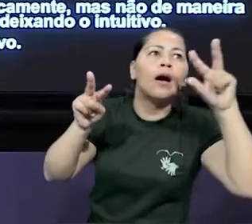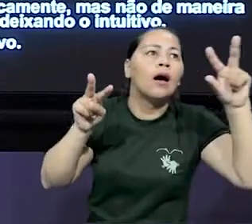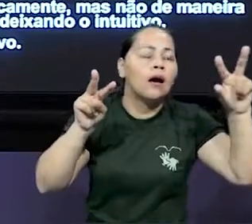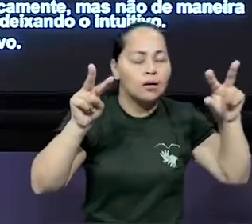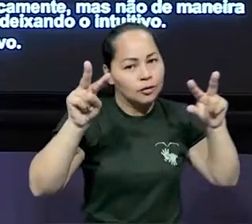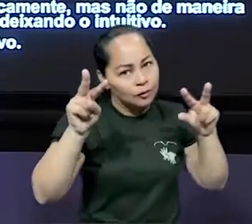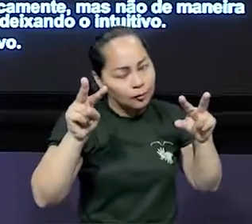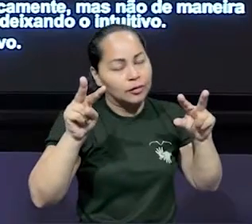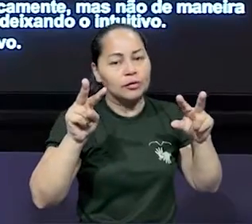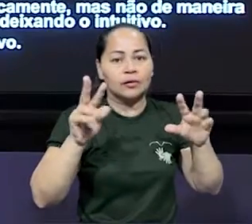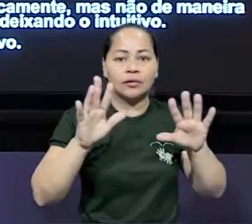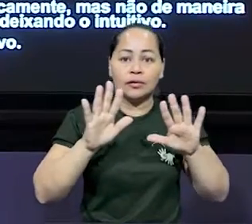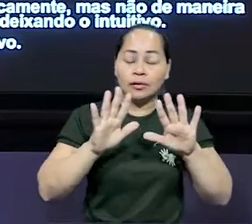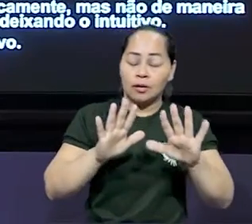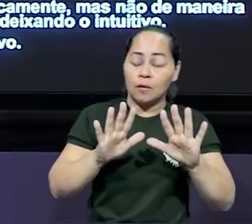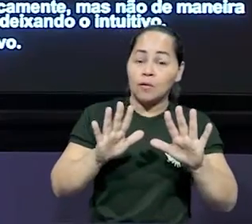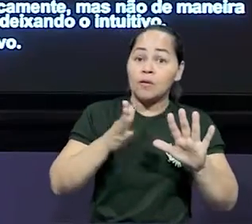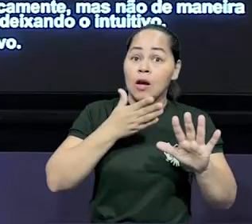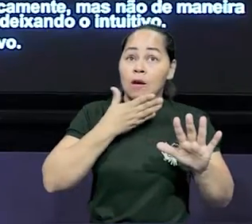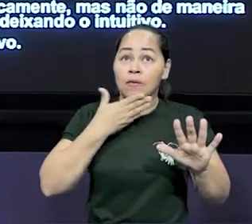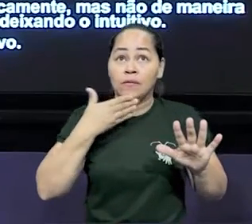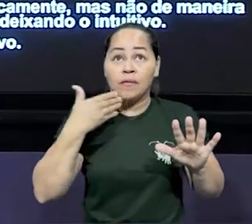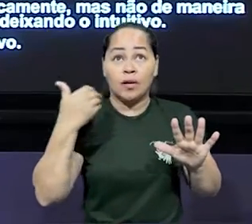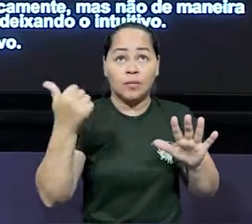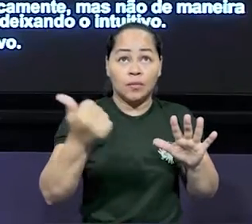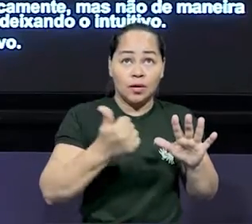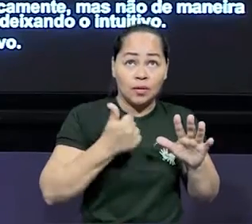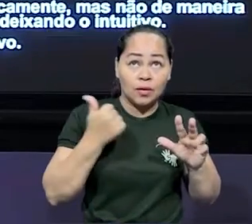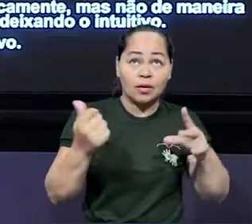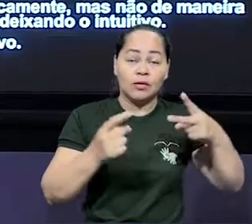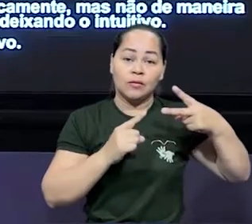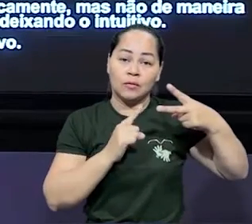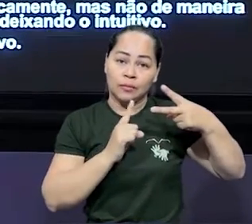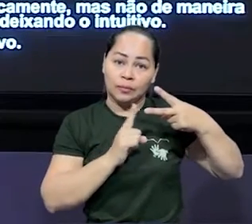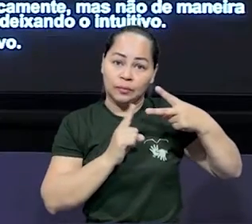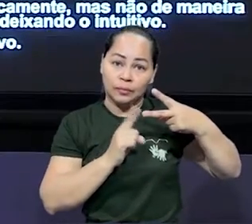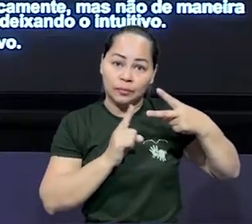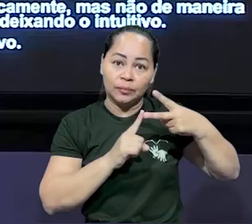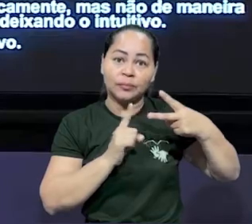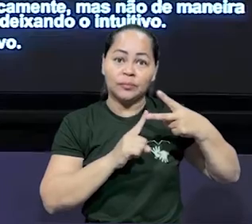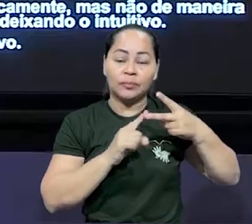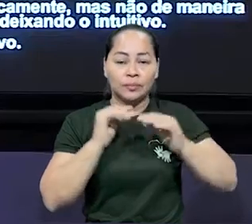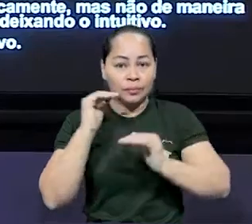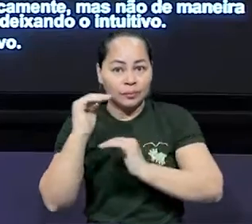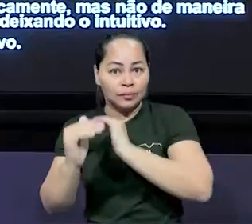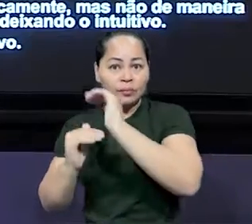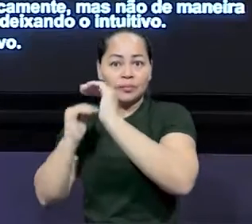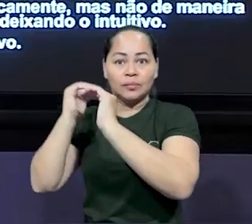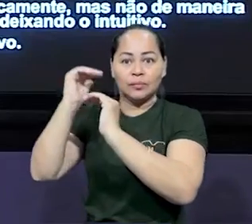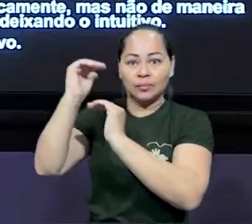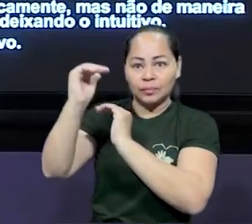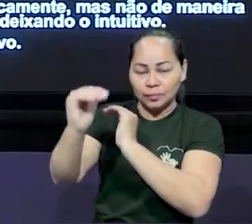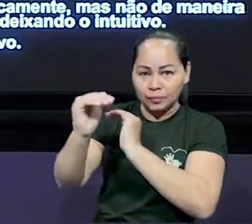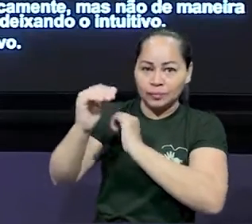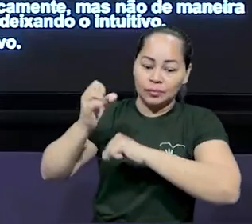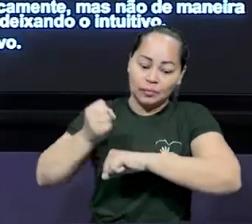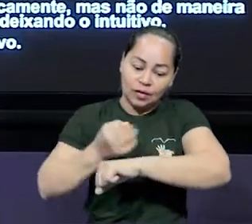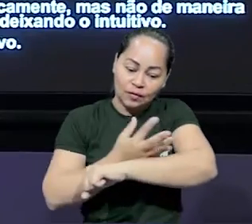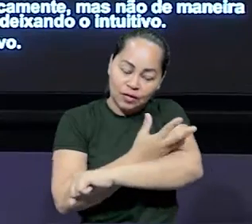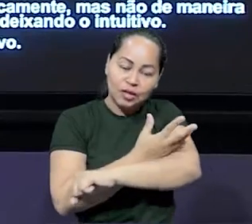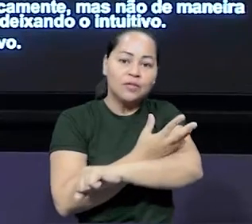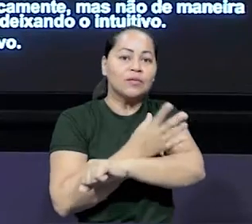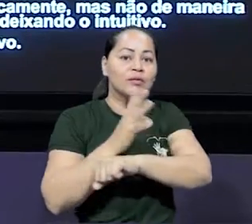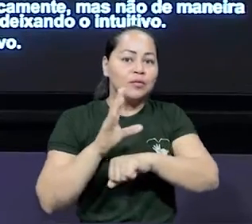proporciona, vai sofisticando essas estruturas e esse desenvolvimento cognitivo,